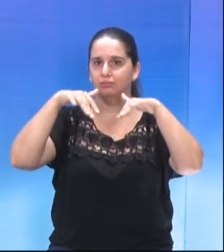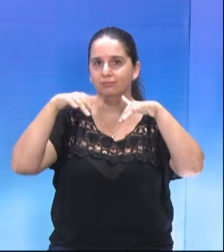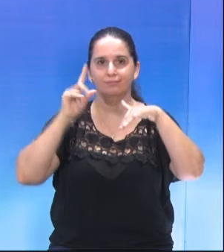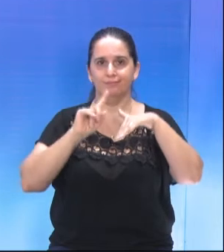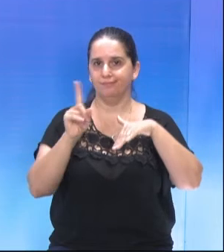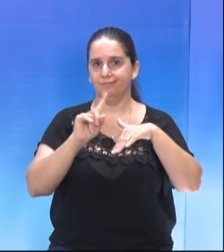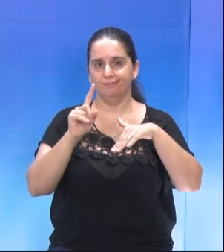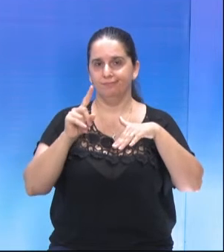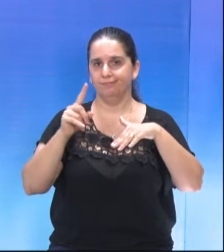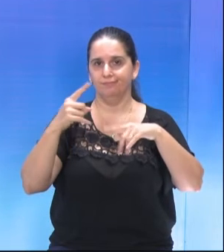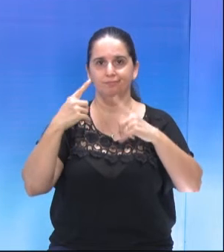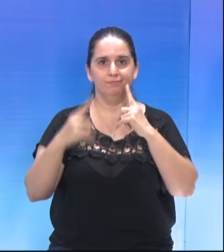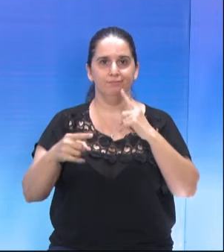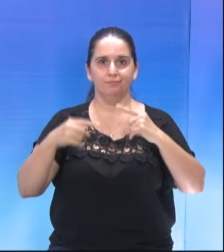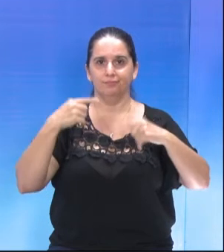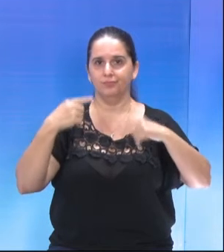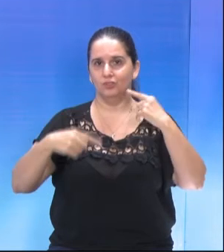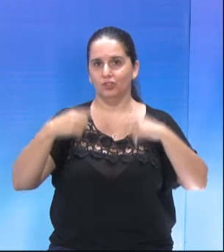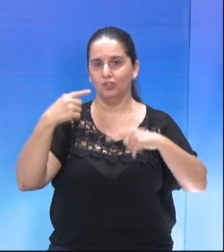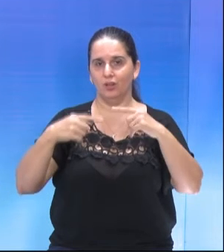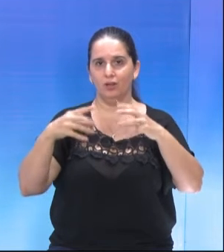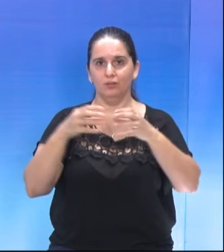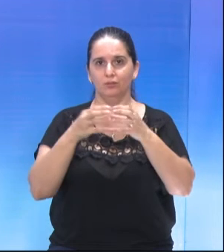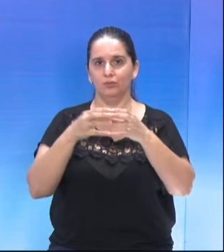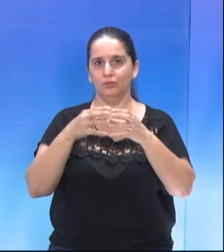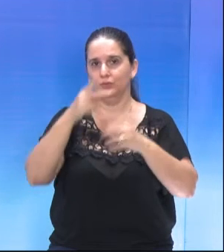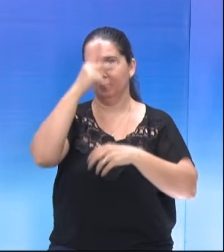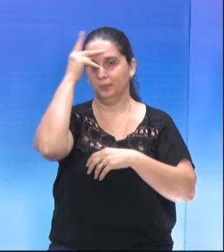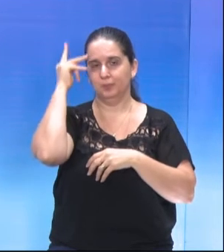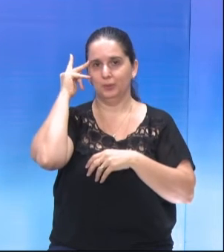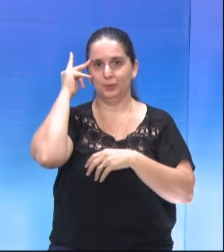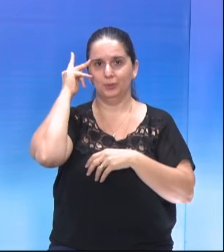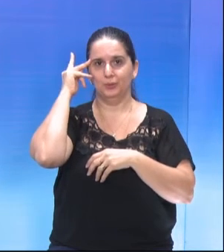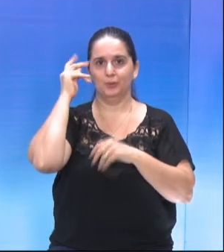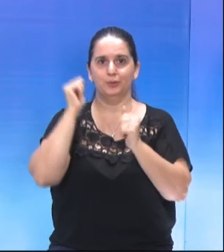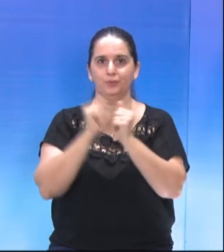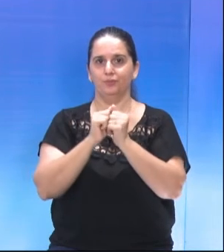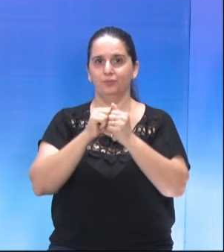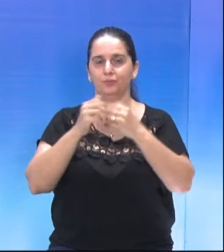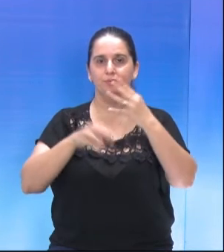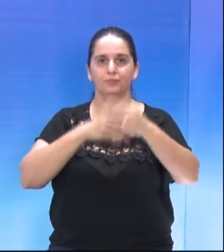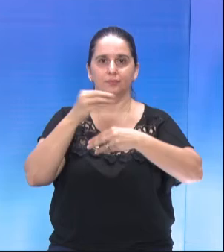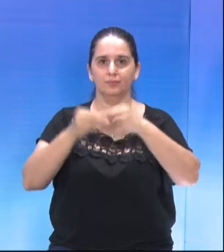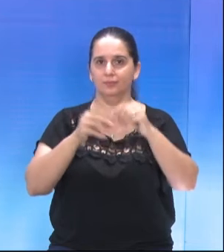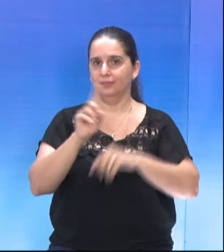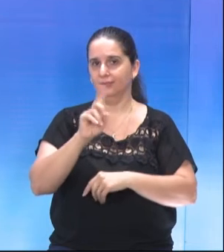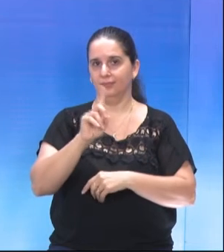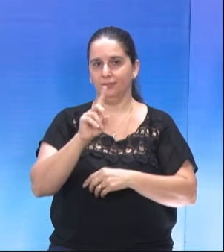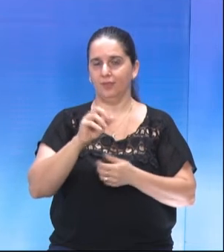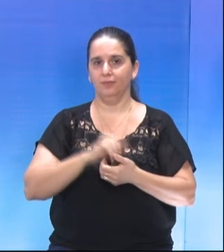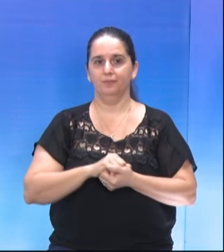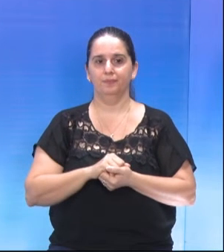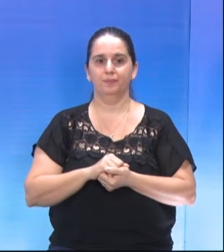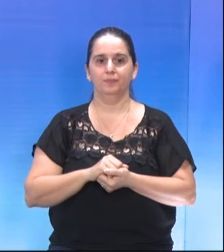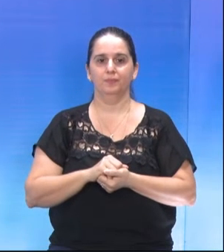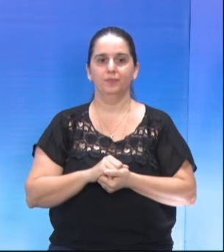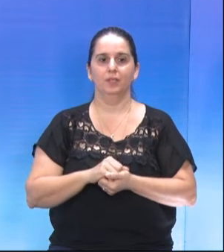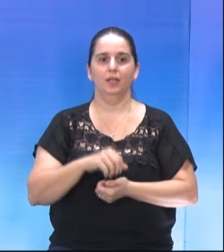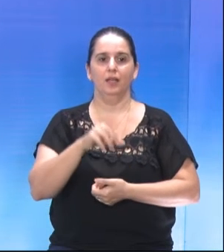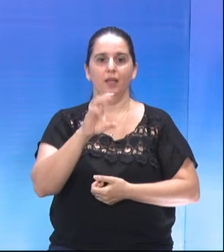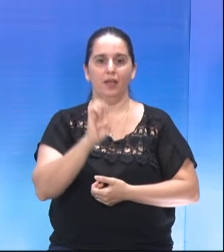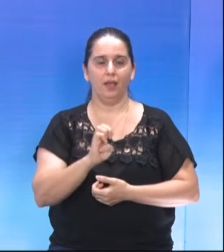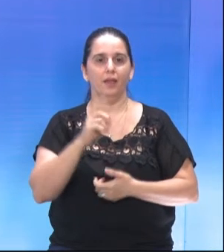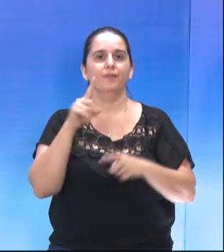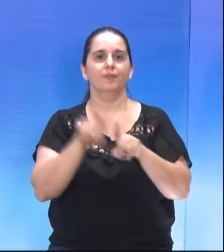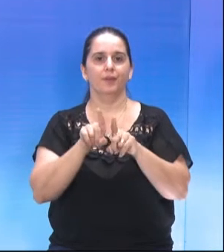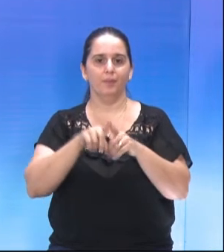essa questão, que não há diálogo entre os artistas e o público. Nesse momento, também na ópera não existia. Então,